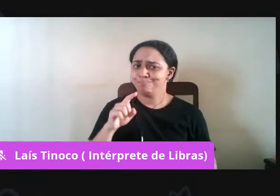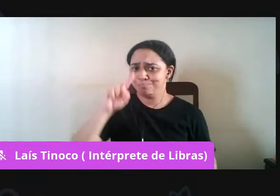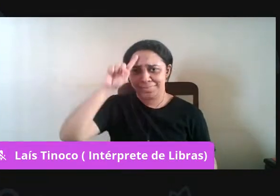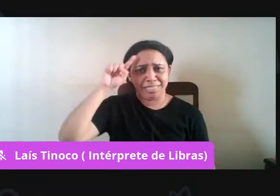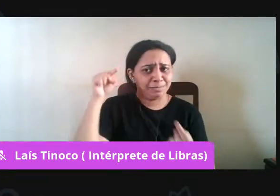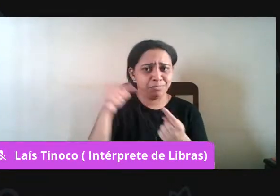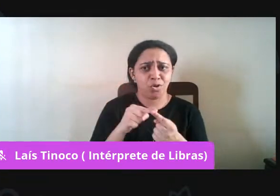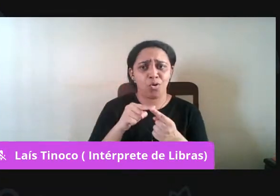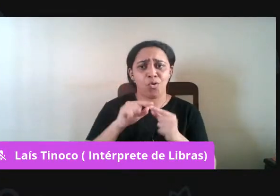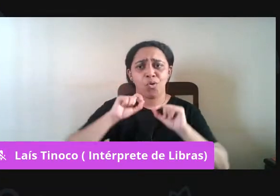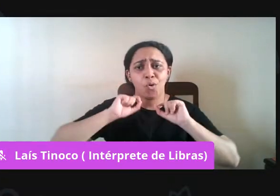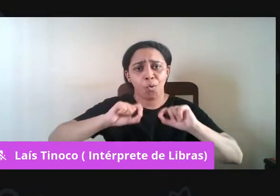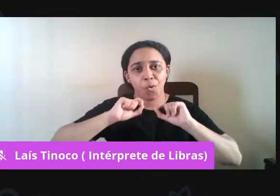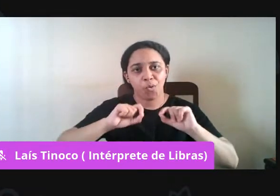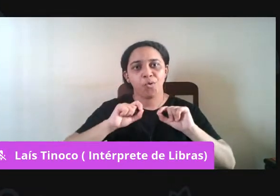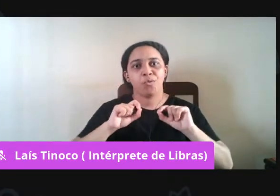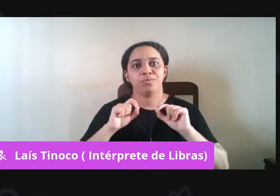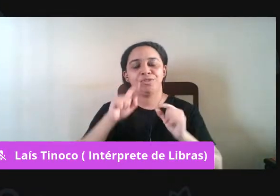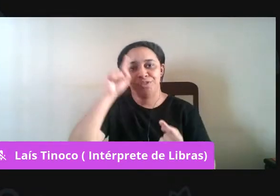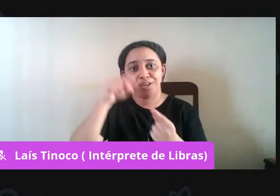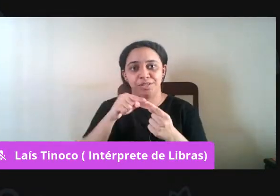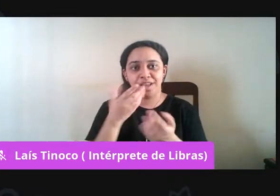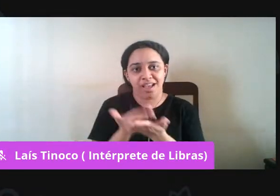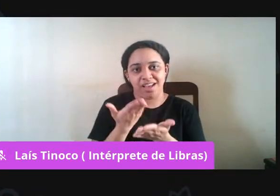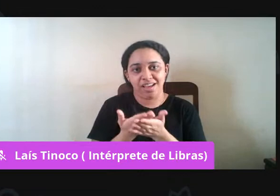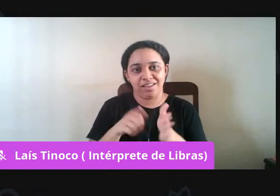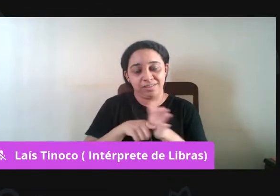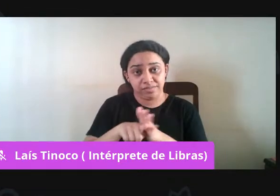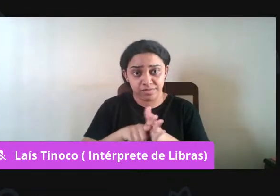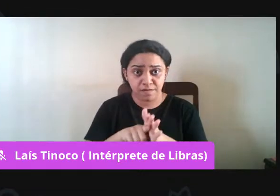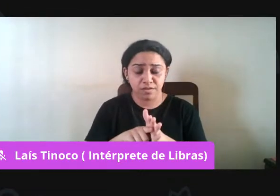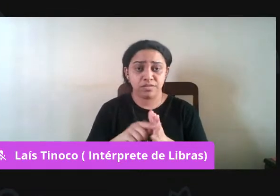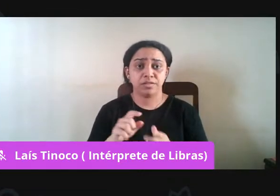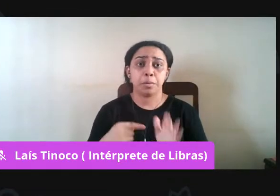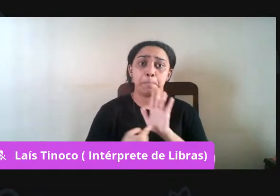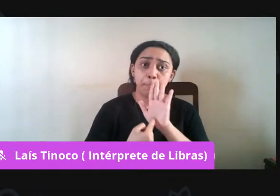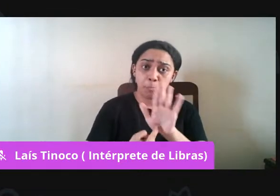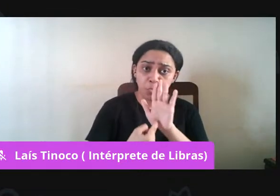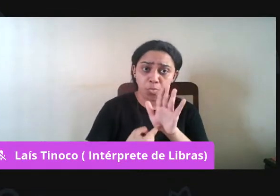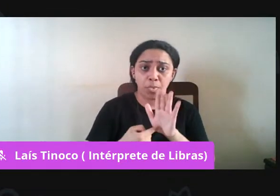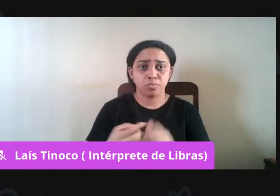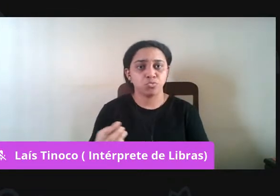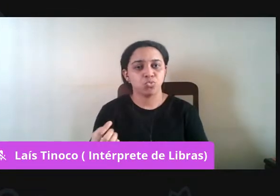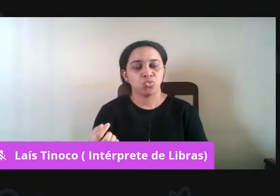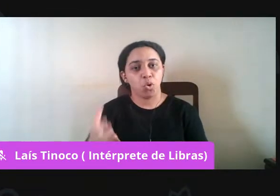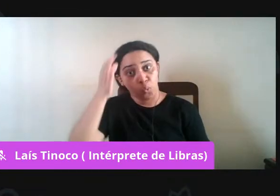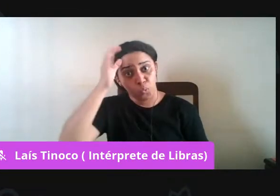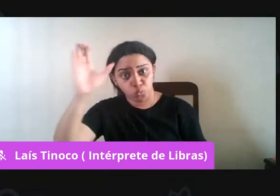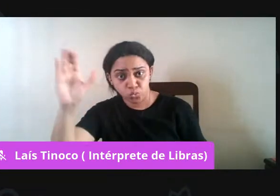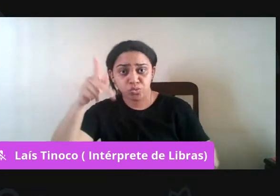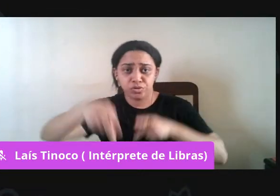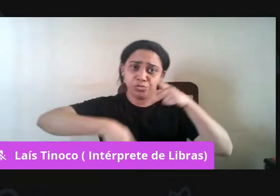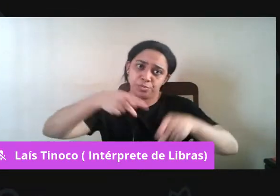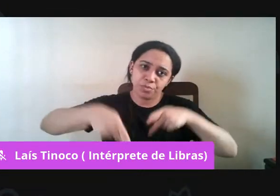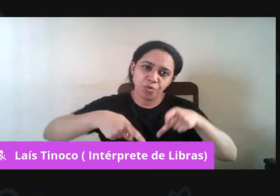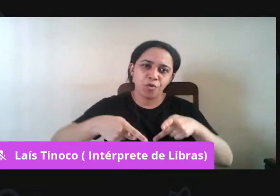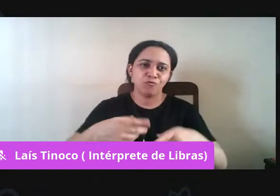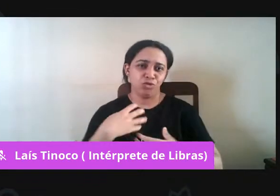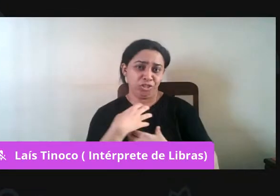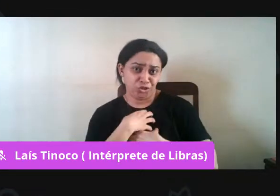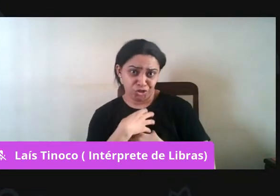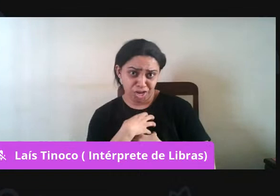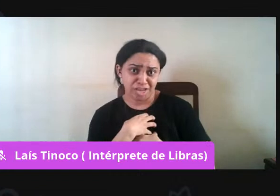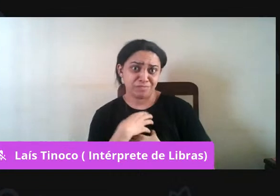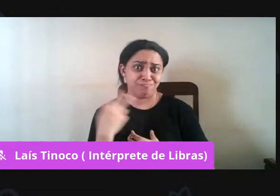São fórmulas coletivas tradicionais que refletem a mentalidade de um povo, sua